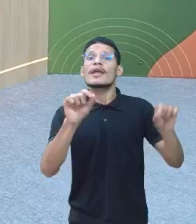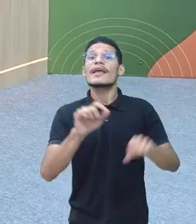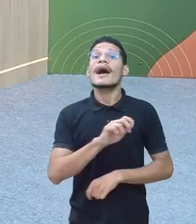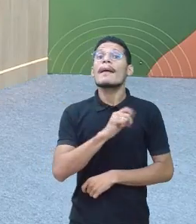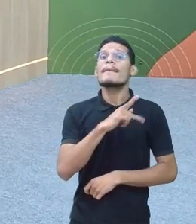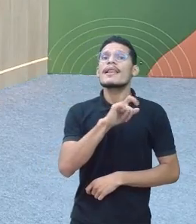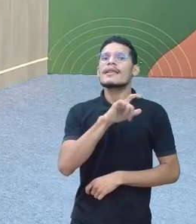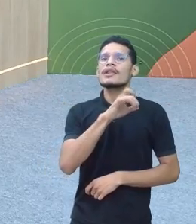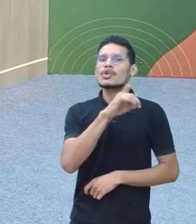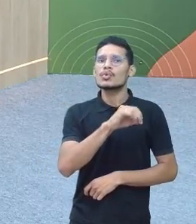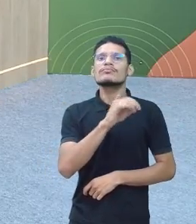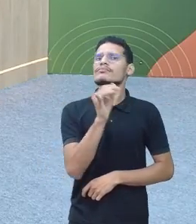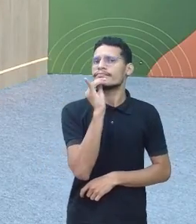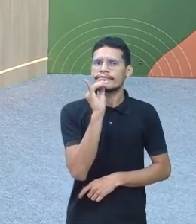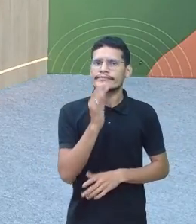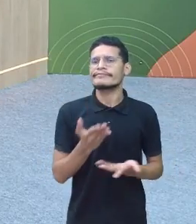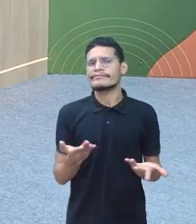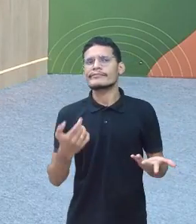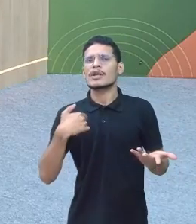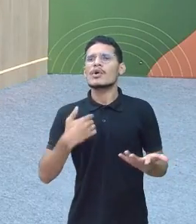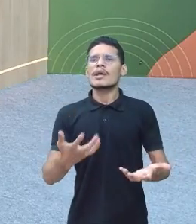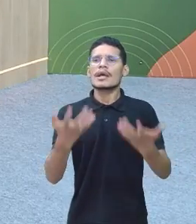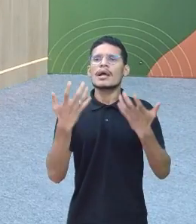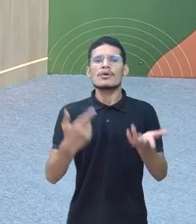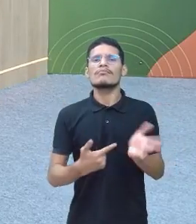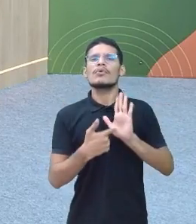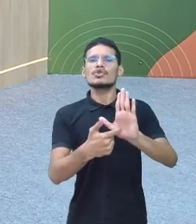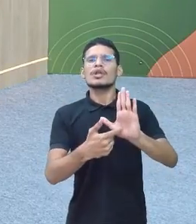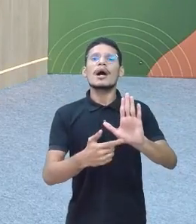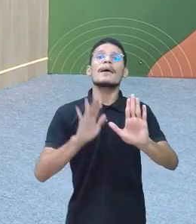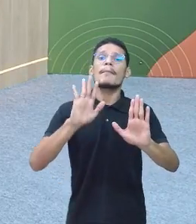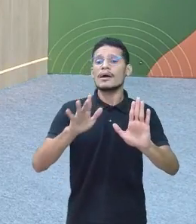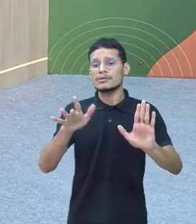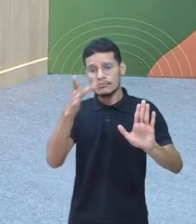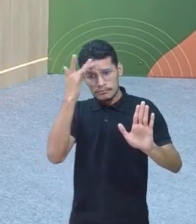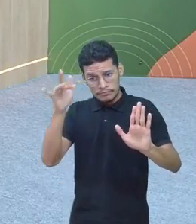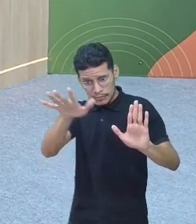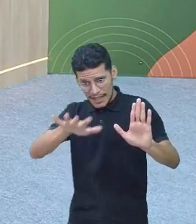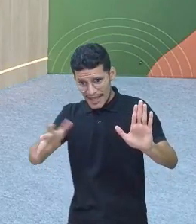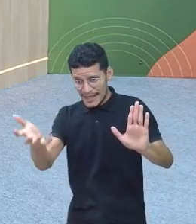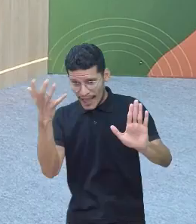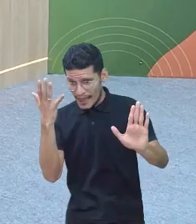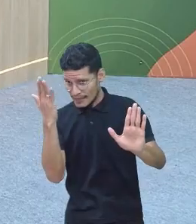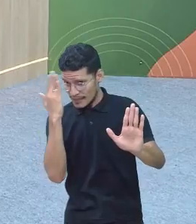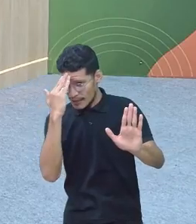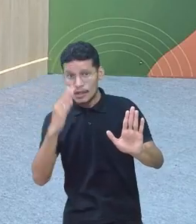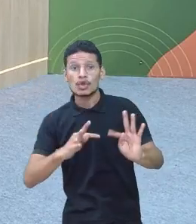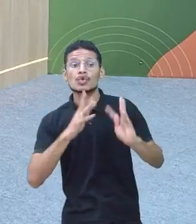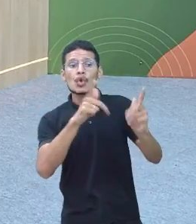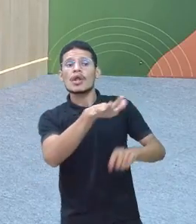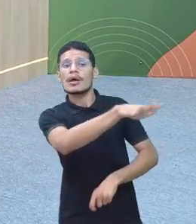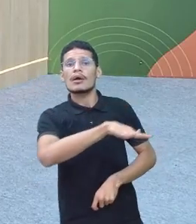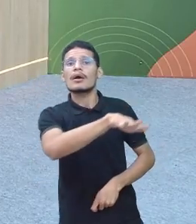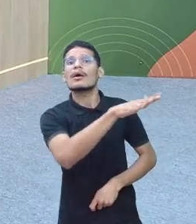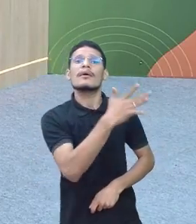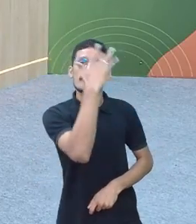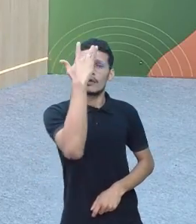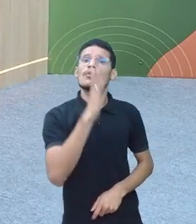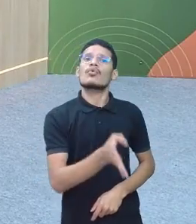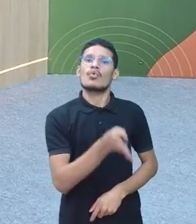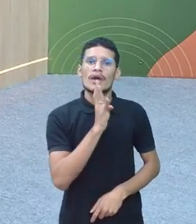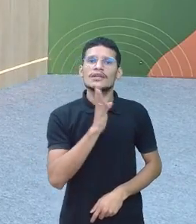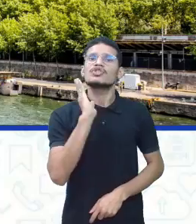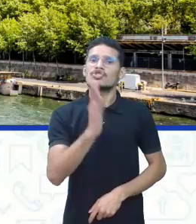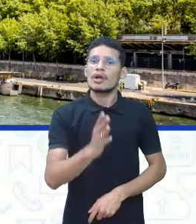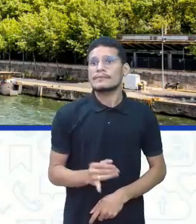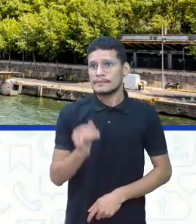uma forma de referenciar que a gente consegue entender de comum senso, assim, todo mundo conhece. Então, quando eu falo assim, Paris